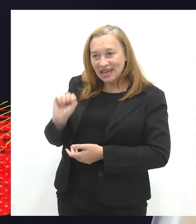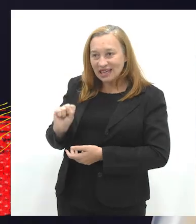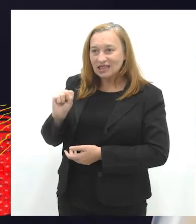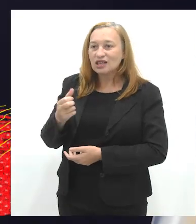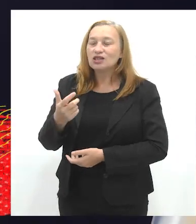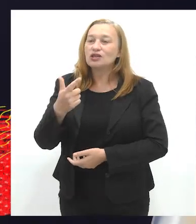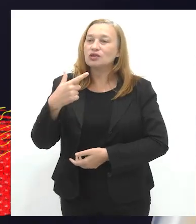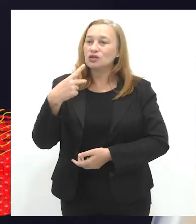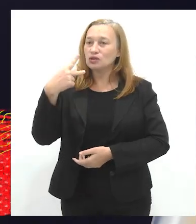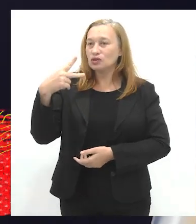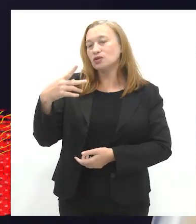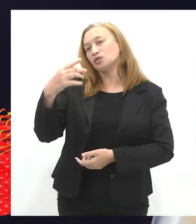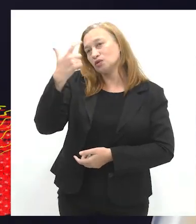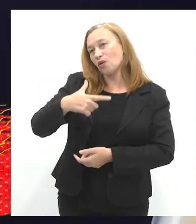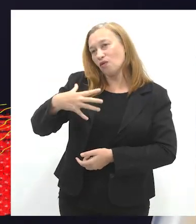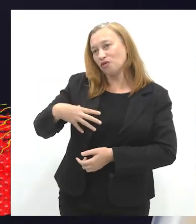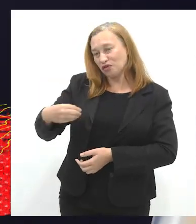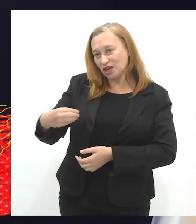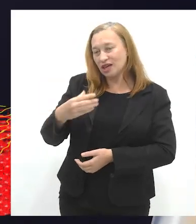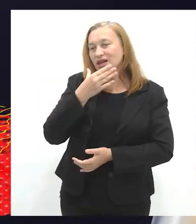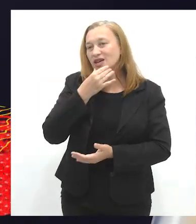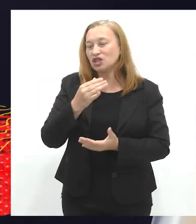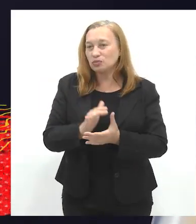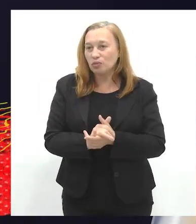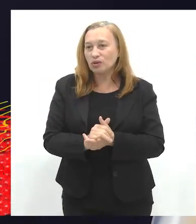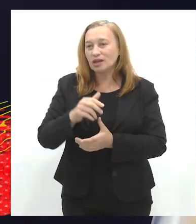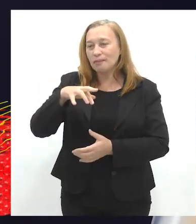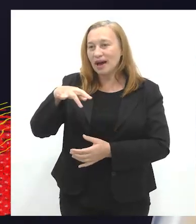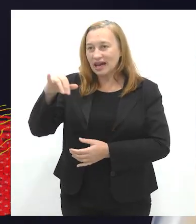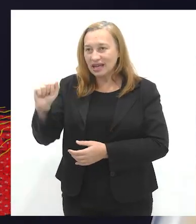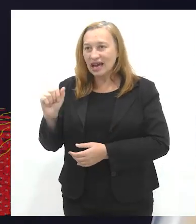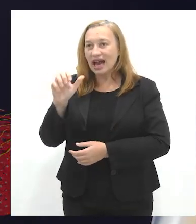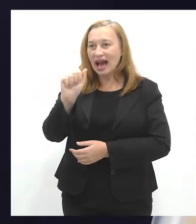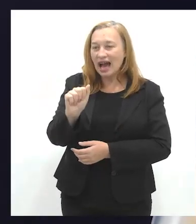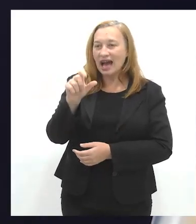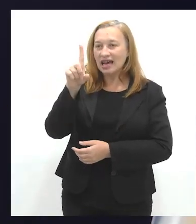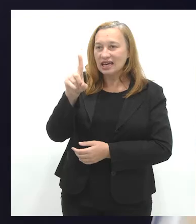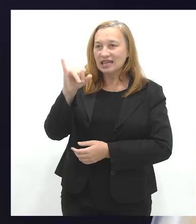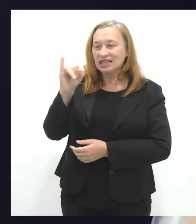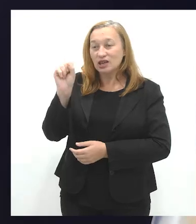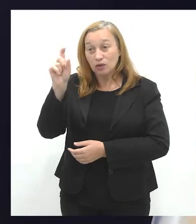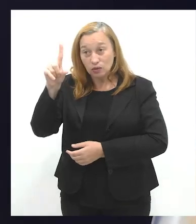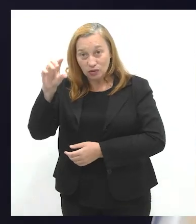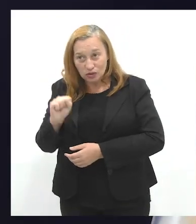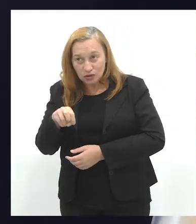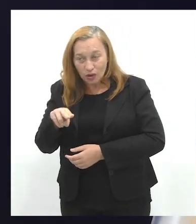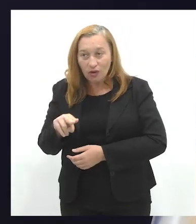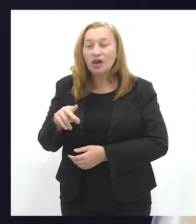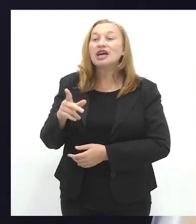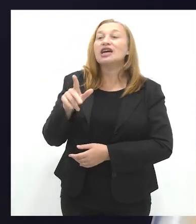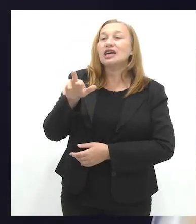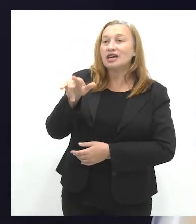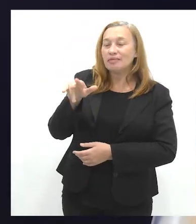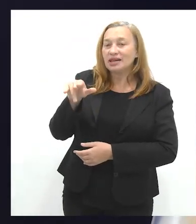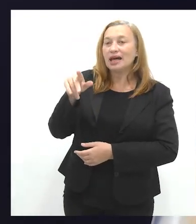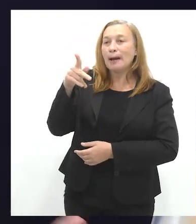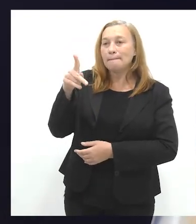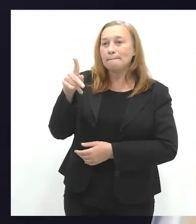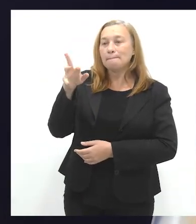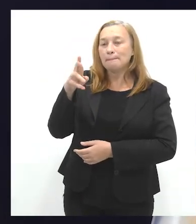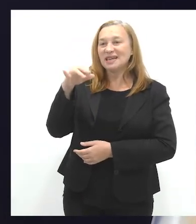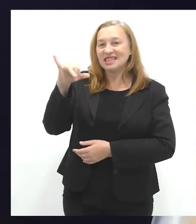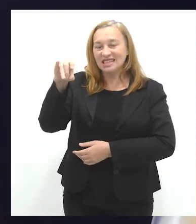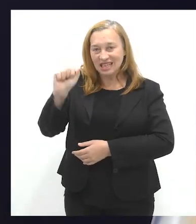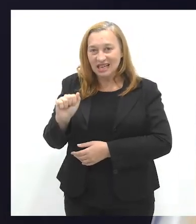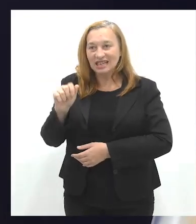sou filha, sou esposa, né? Sou filha da Maria e do Adilson, esposa do Eliezer, irmã da Priscila e da Thaísa, e